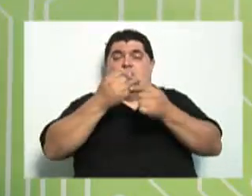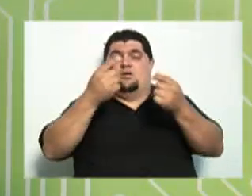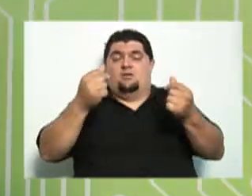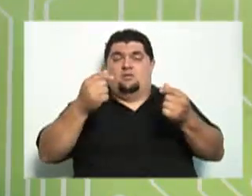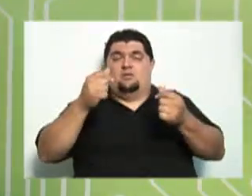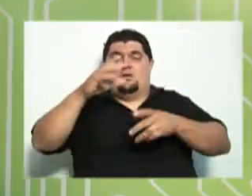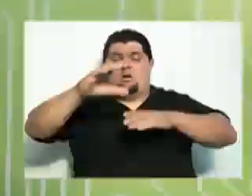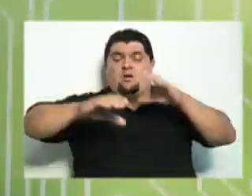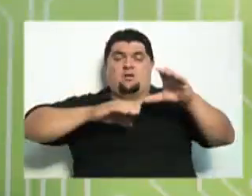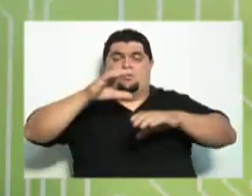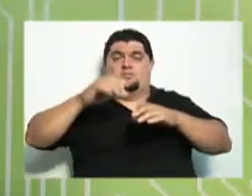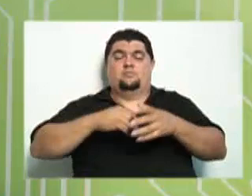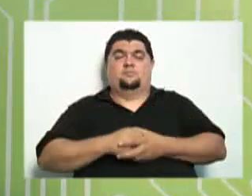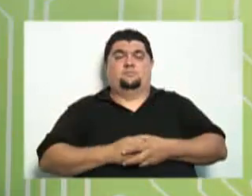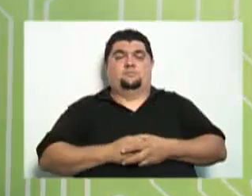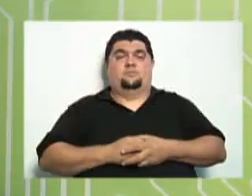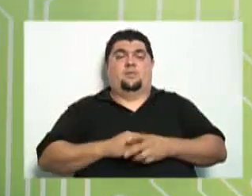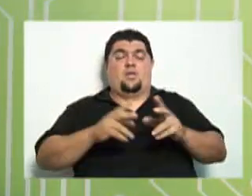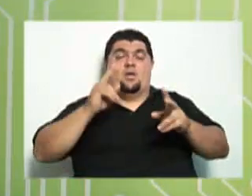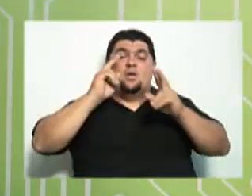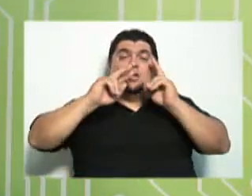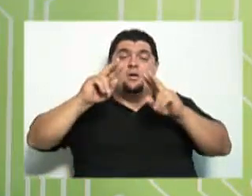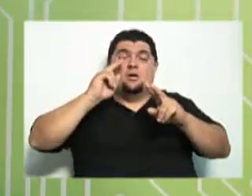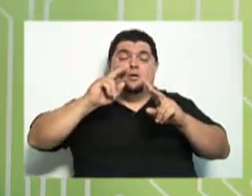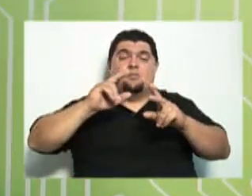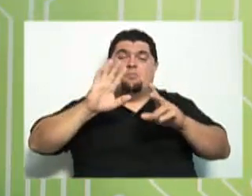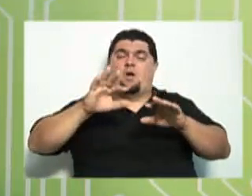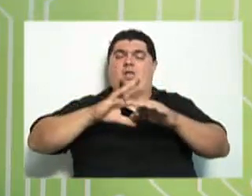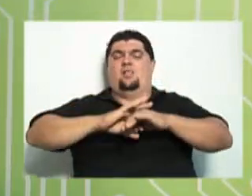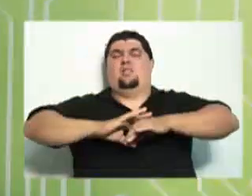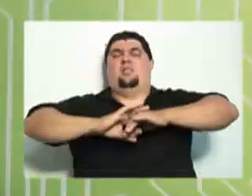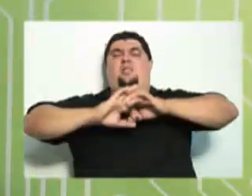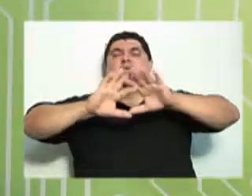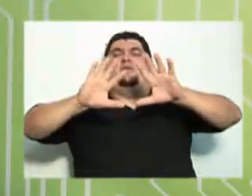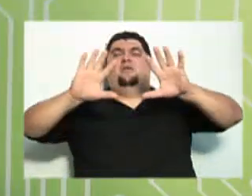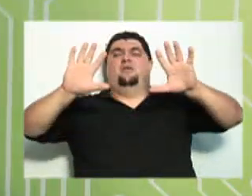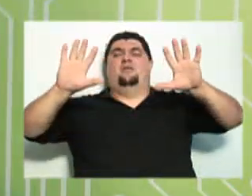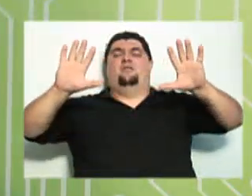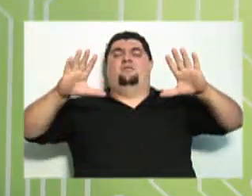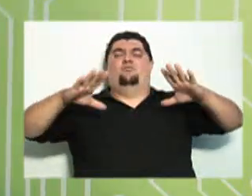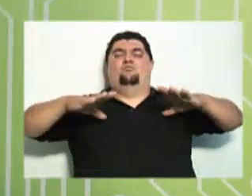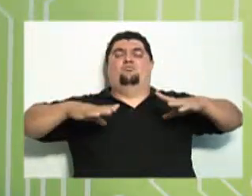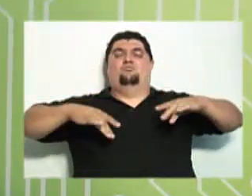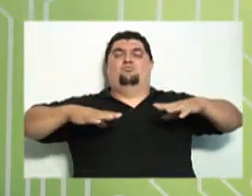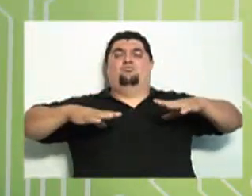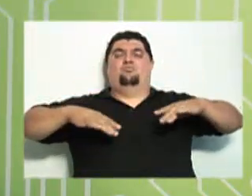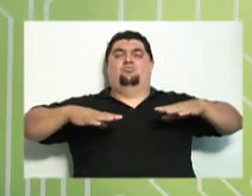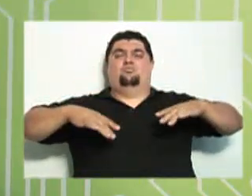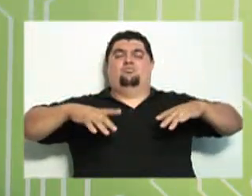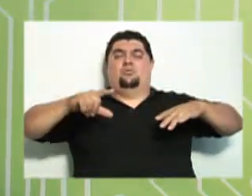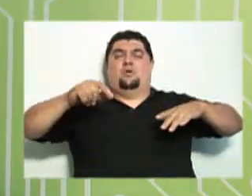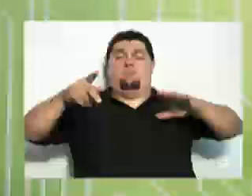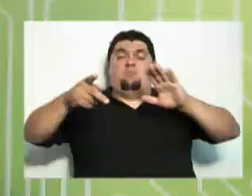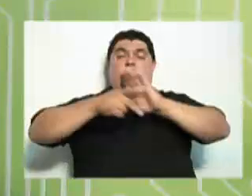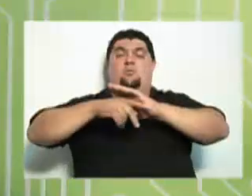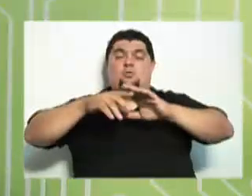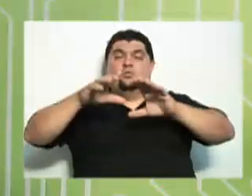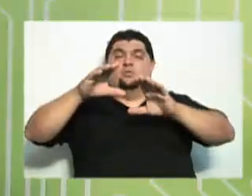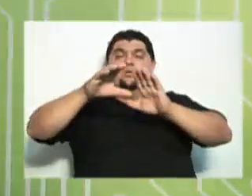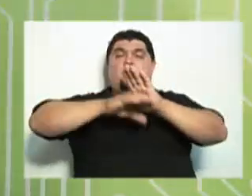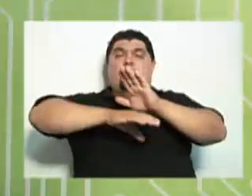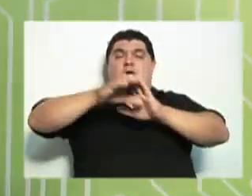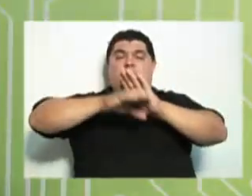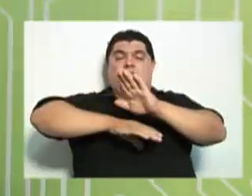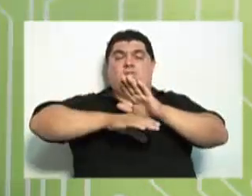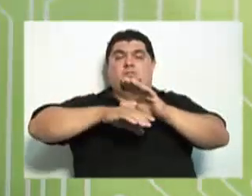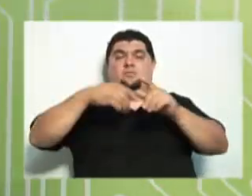vou dizer profunda, deixa eu me corrigir, numa visão mais liberal do capitalismo, essa é uma visão bastante defendida, de que no capitalismo existe